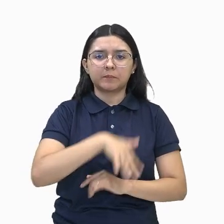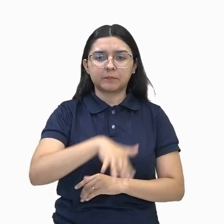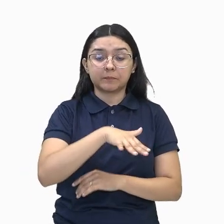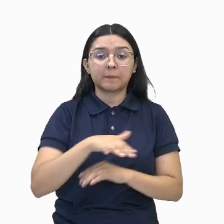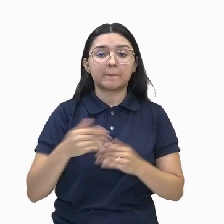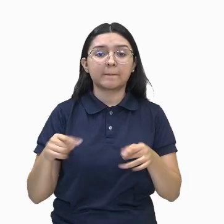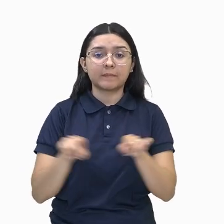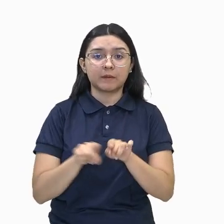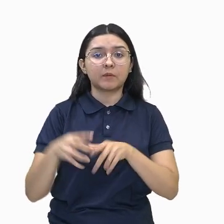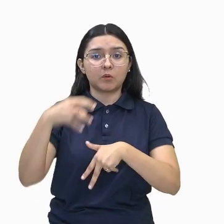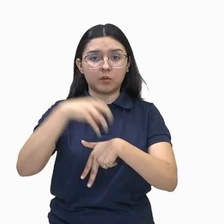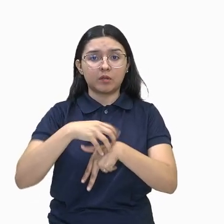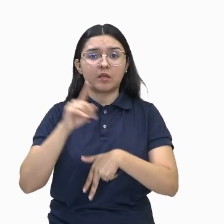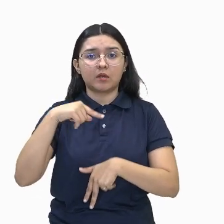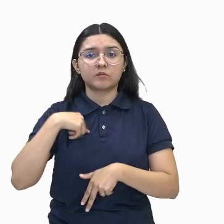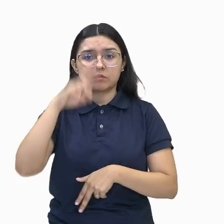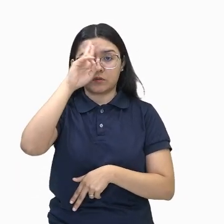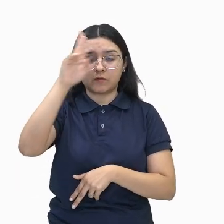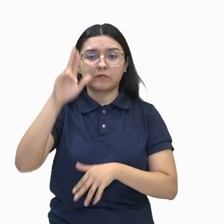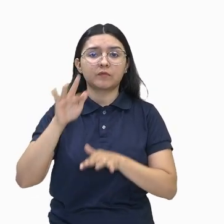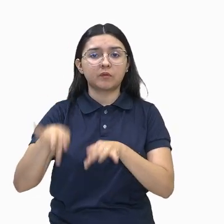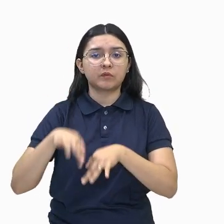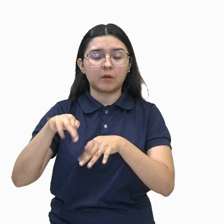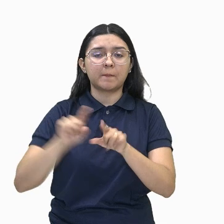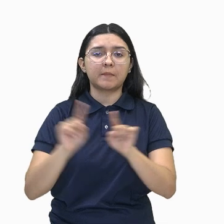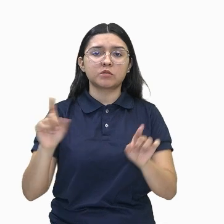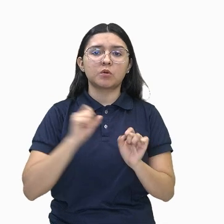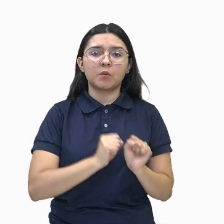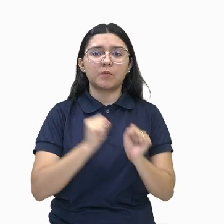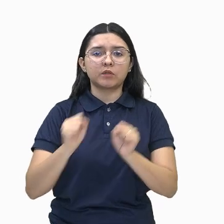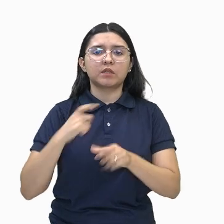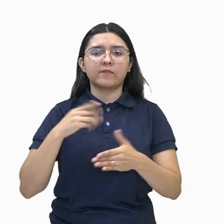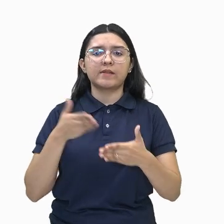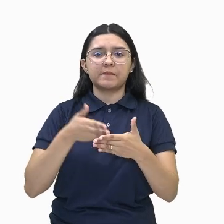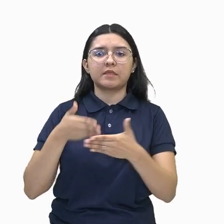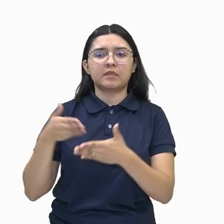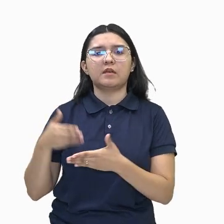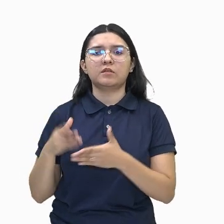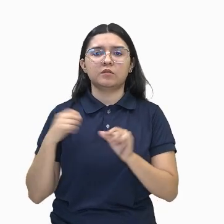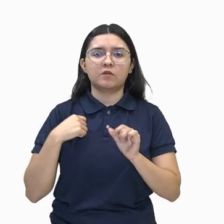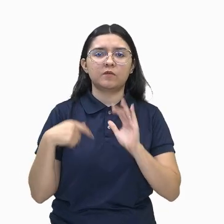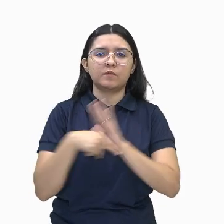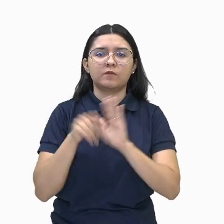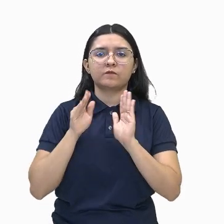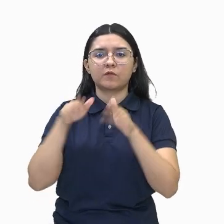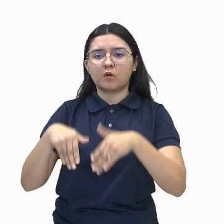rei também era um senhor feudal, mas o seu poder estava limitado ao seu